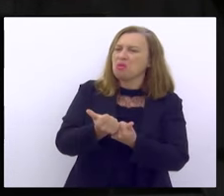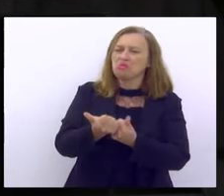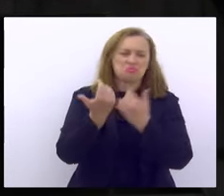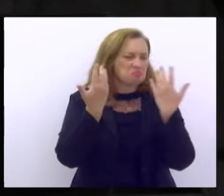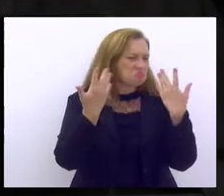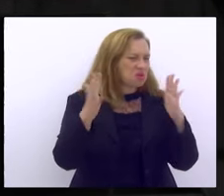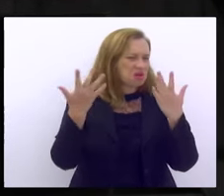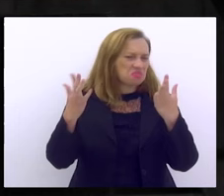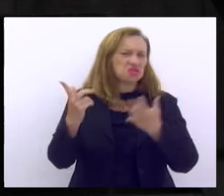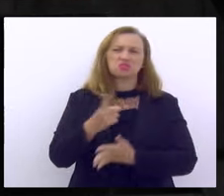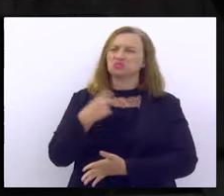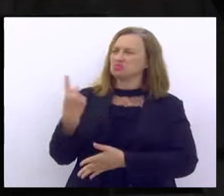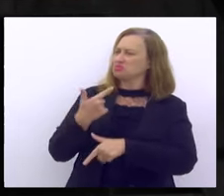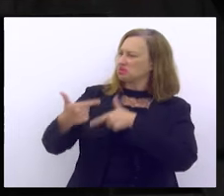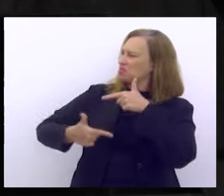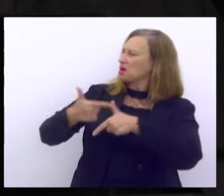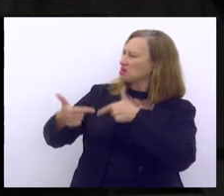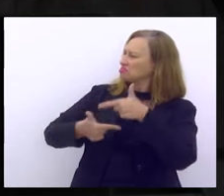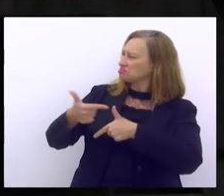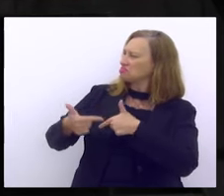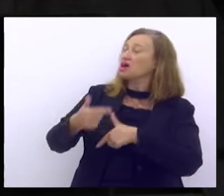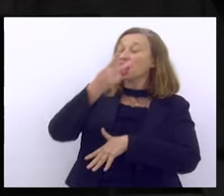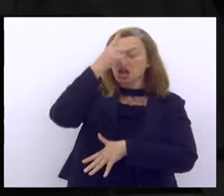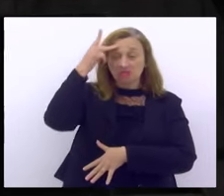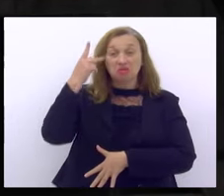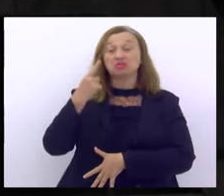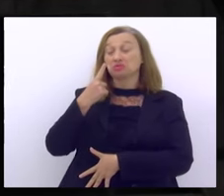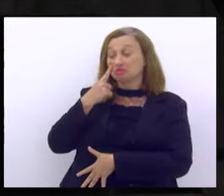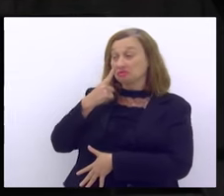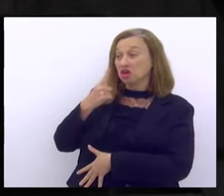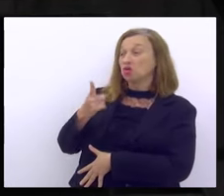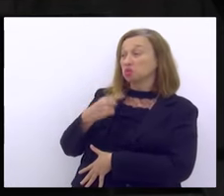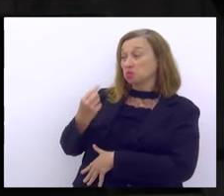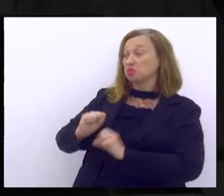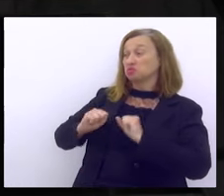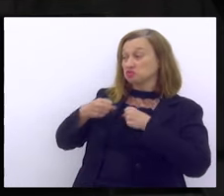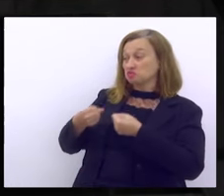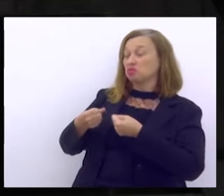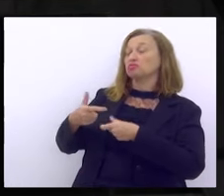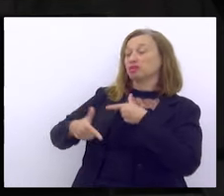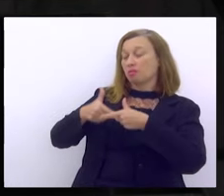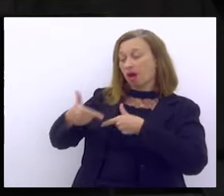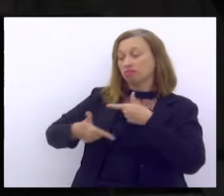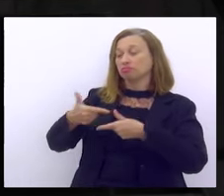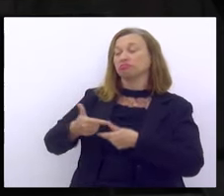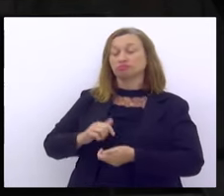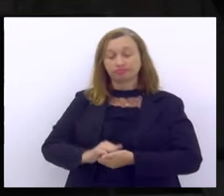elogios, porque as pessoas reconhecem o nosso esforço e o nosso trabalho.